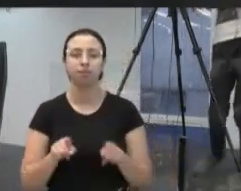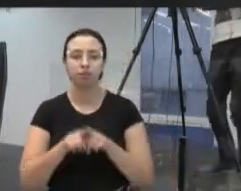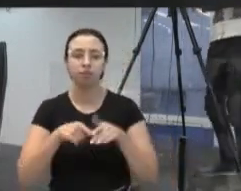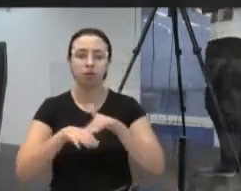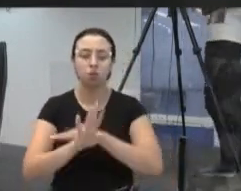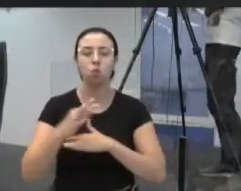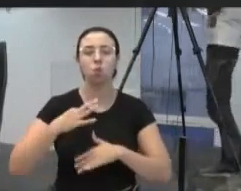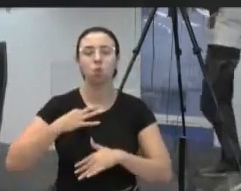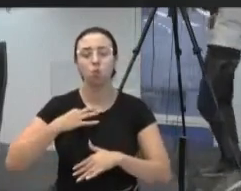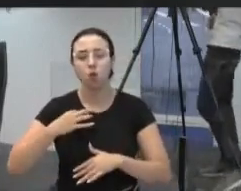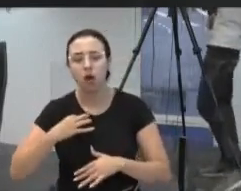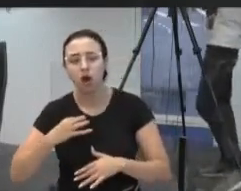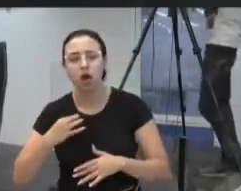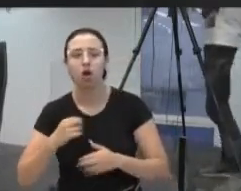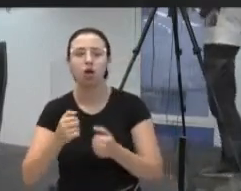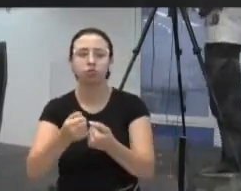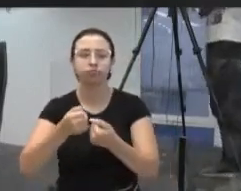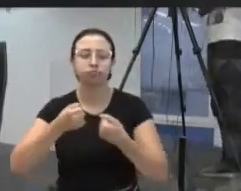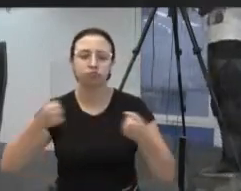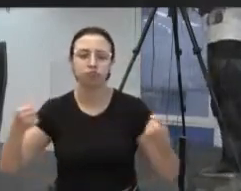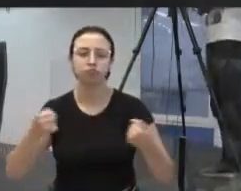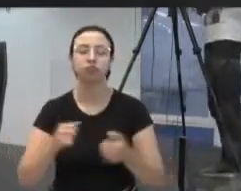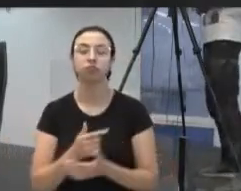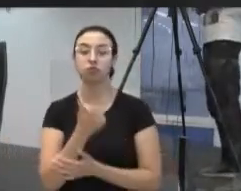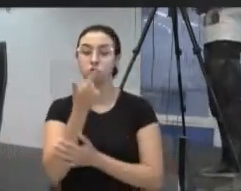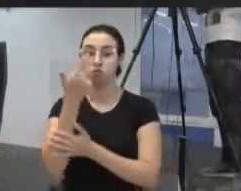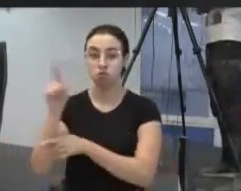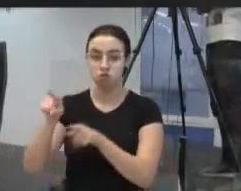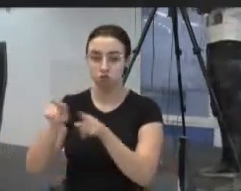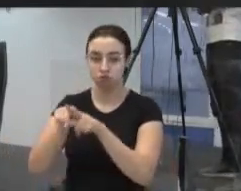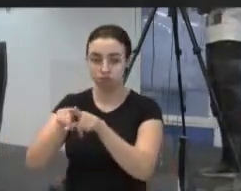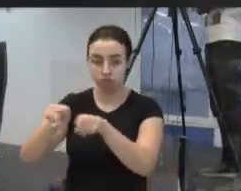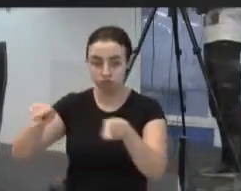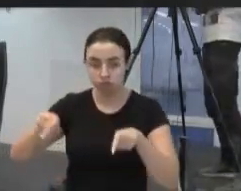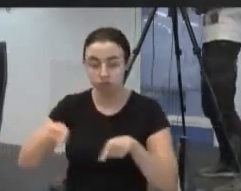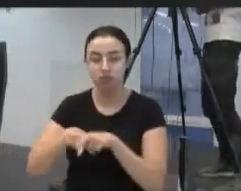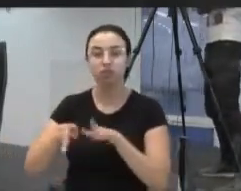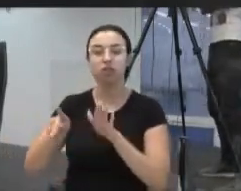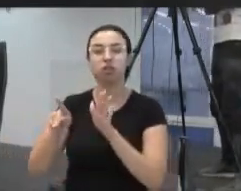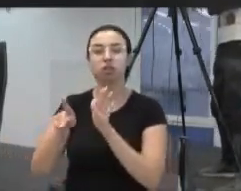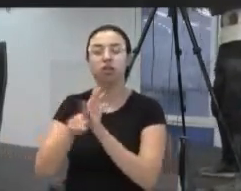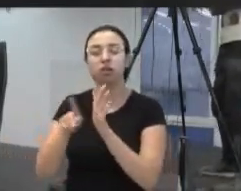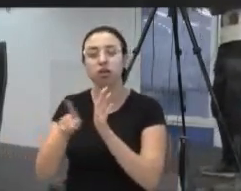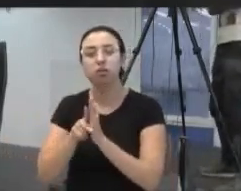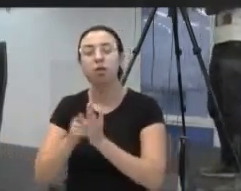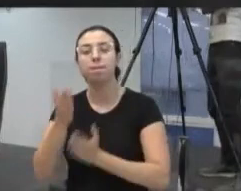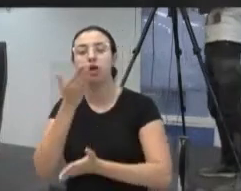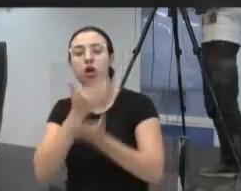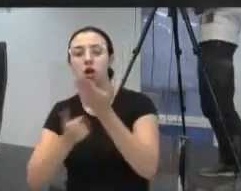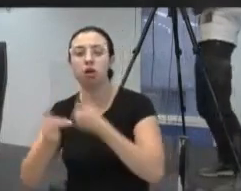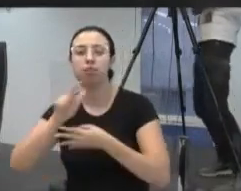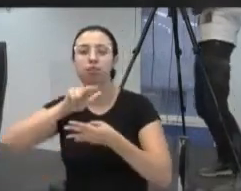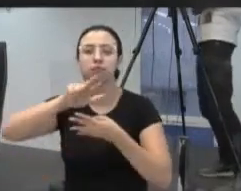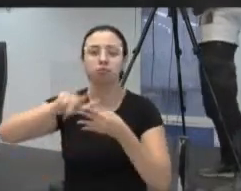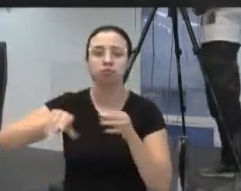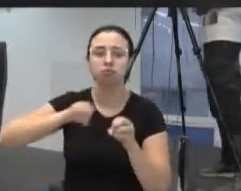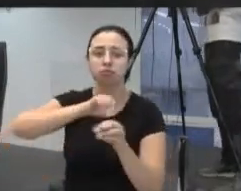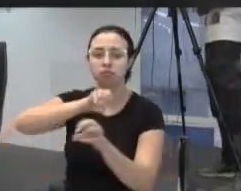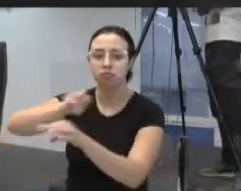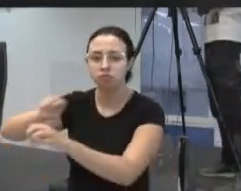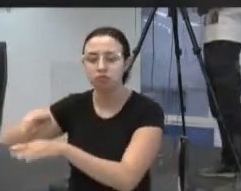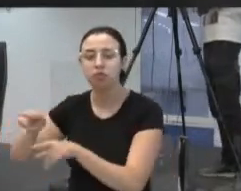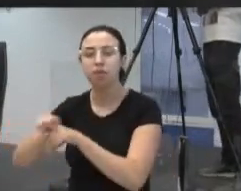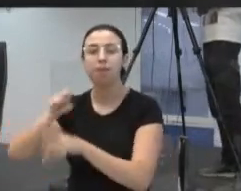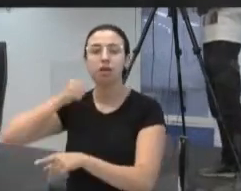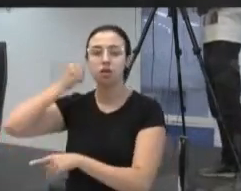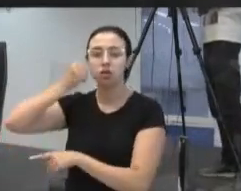guarda-roupa, armarinho, essas coisas. No outro, eu montei uma sala de gastronomia, que eu ensinava a fazer hot dogs, espetinho,